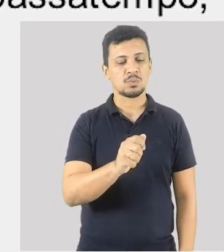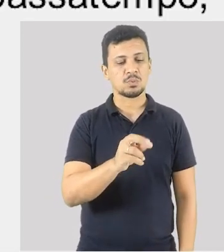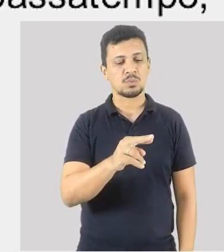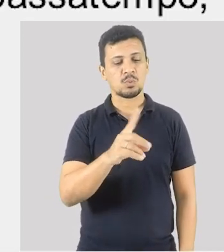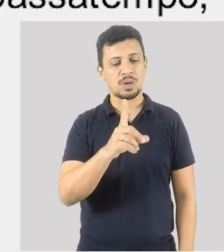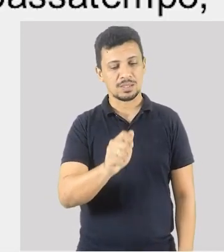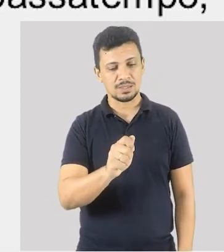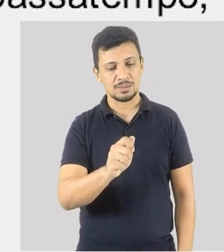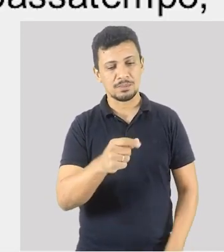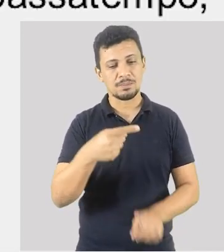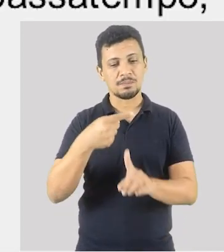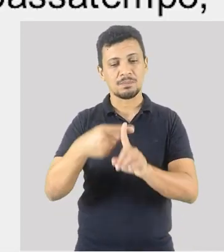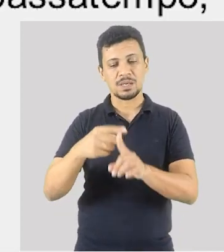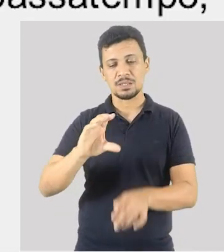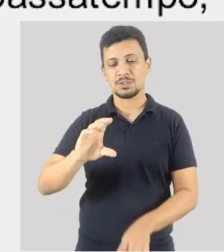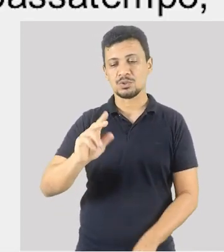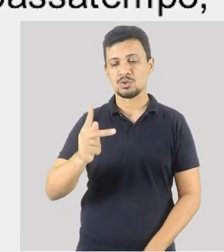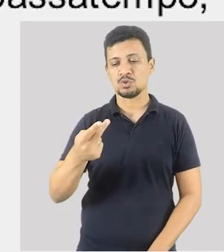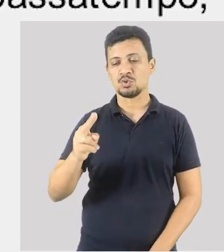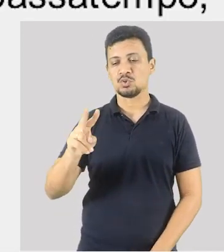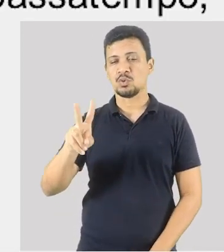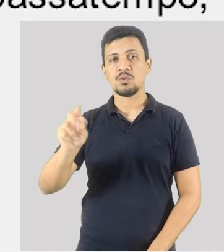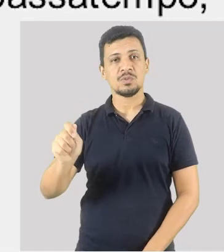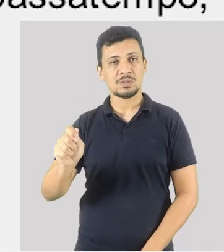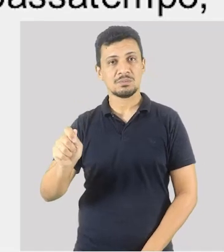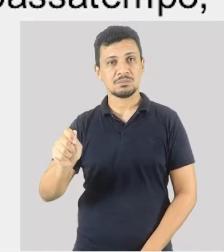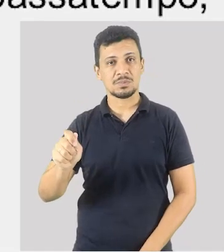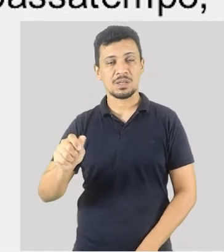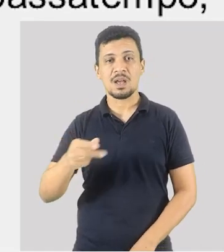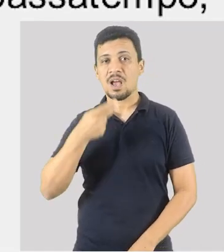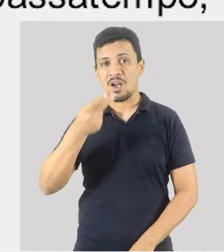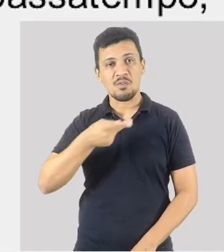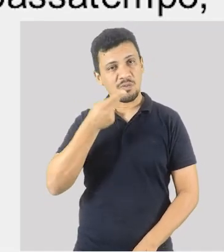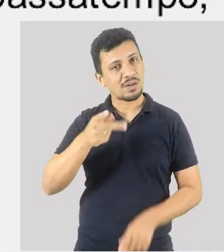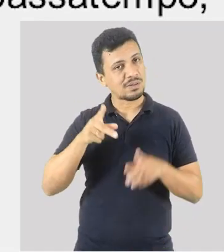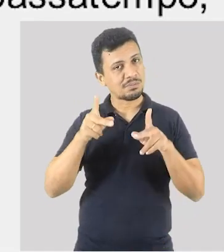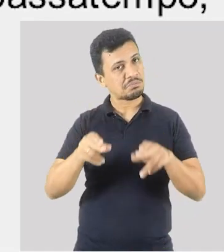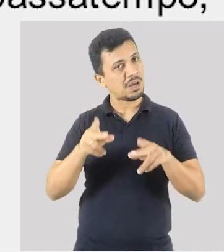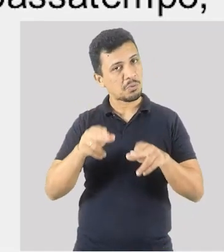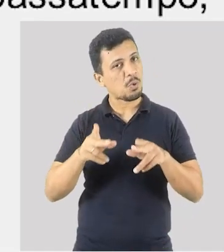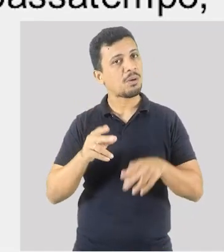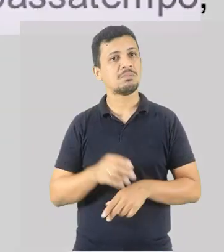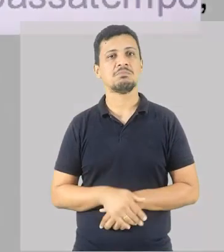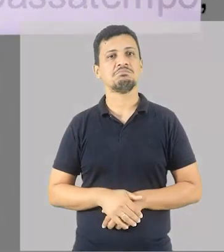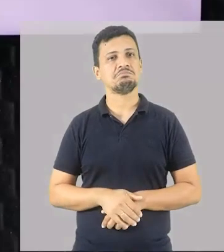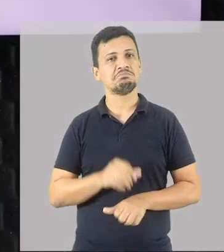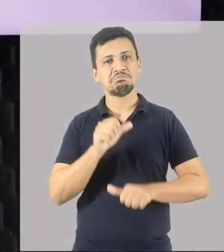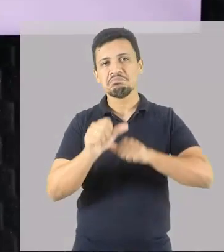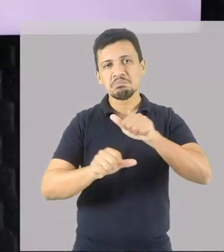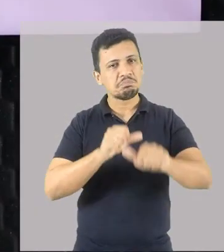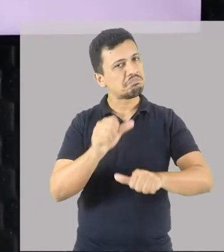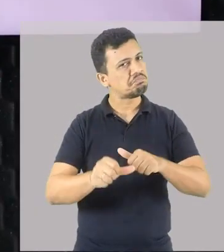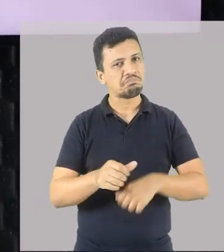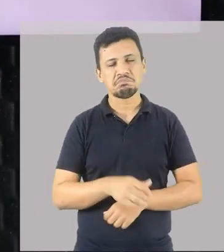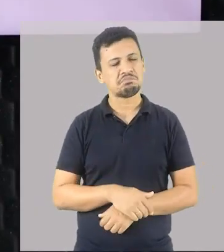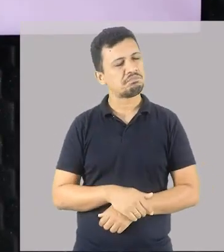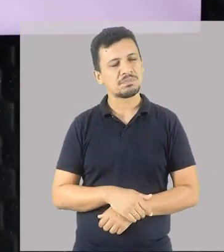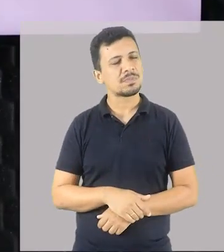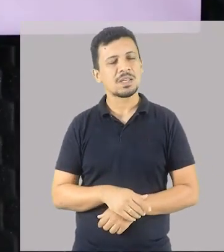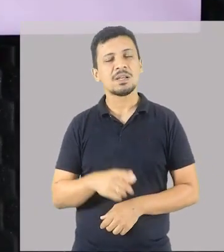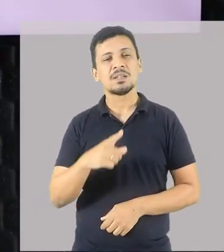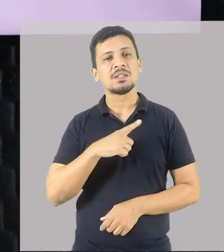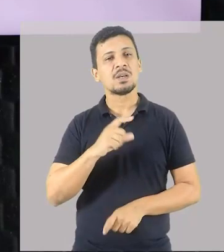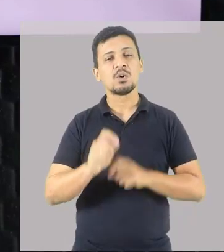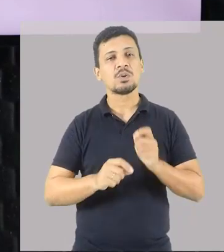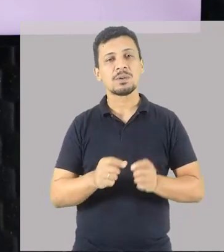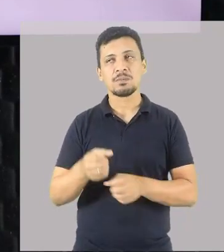mais chuva. Eu junto as palavras, formo uma nova palavra, né? Associada àquele instrumento que nós usamos para